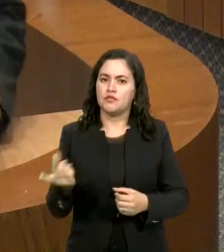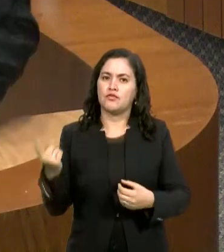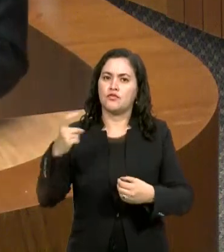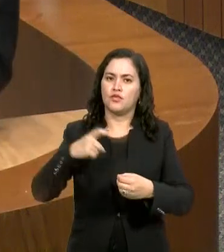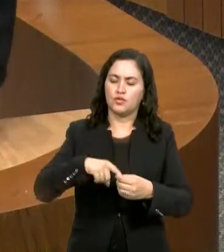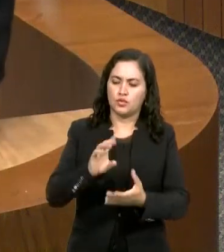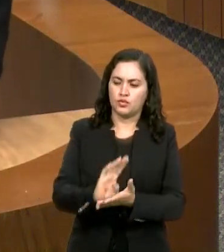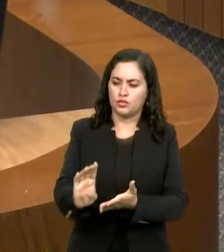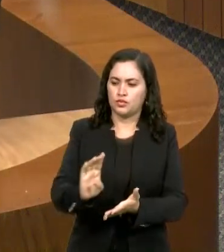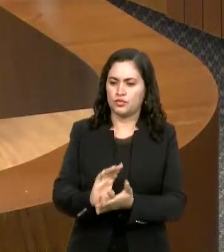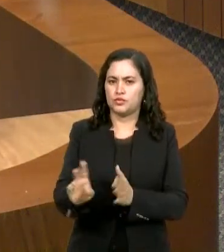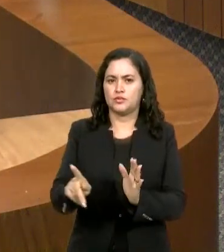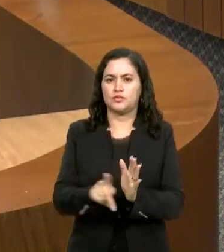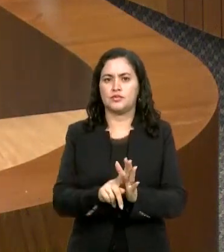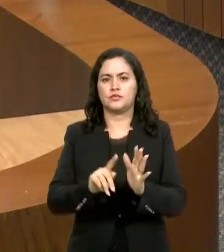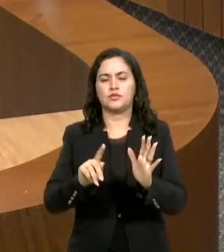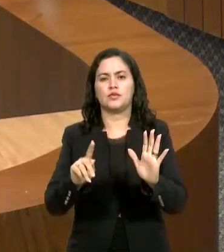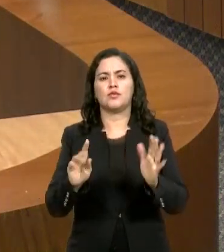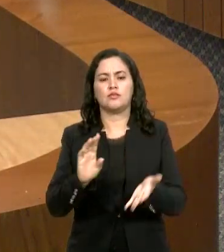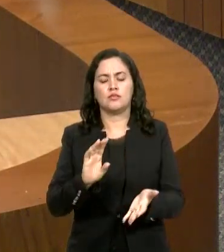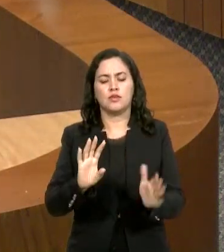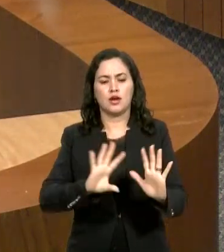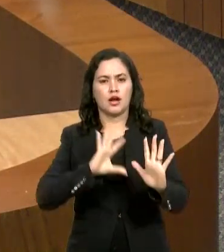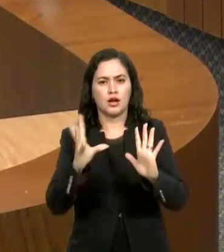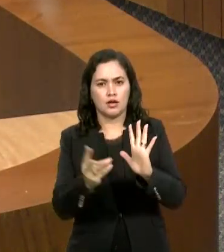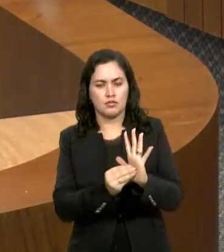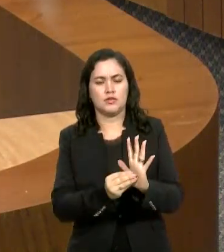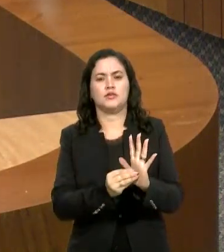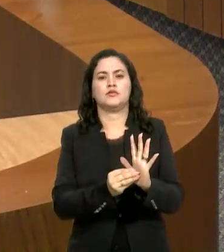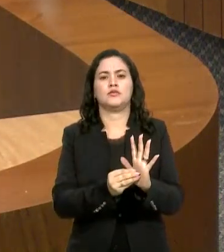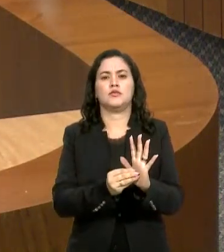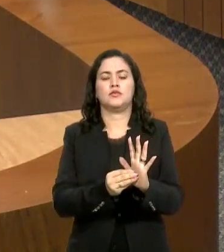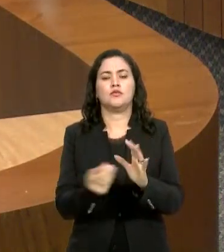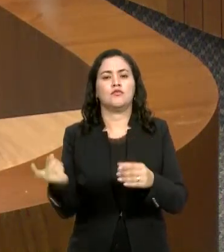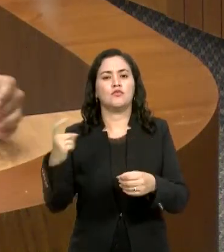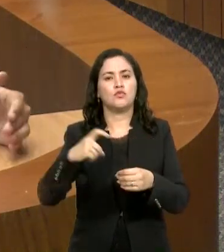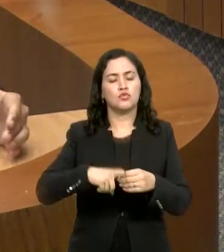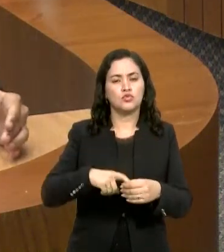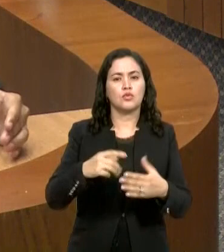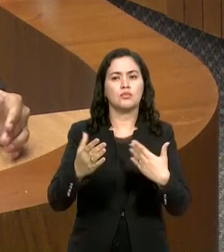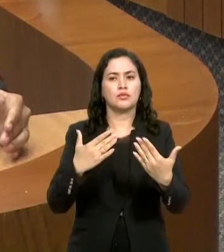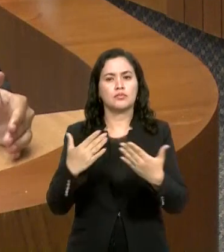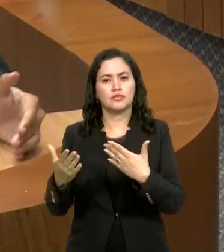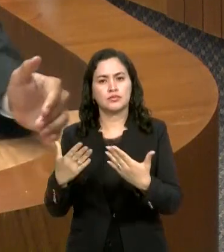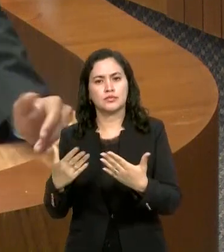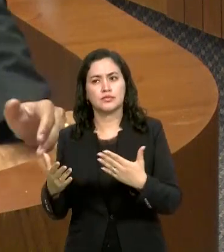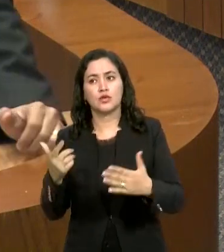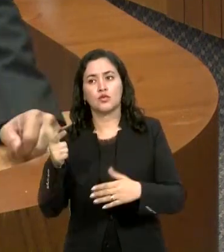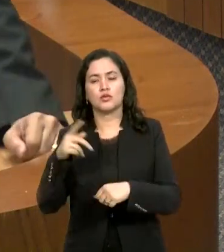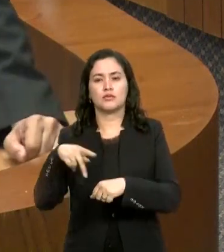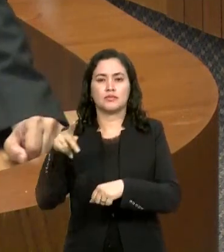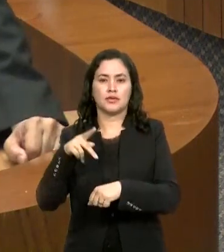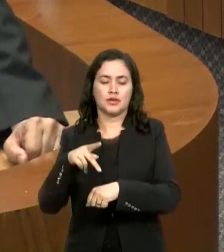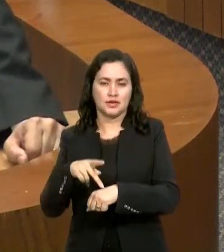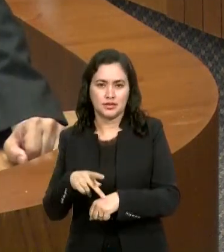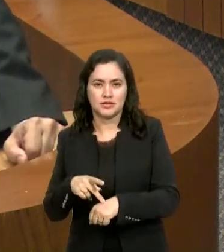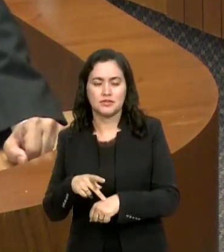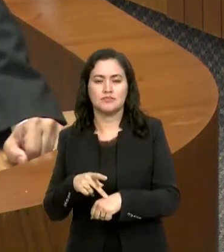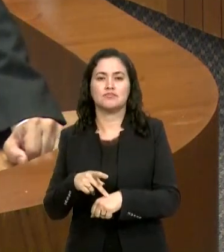dialogar com parceiros internacionais novamente. Noruega, Alemanha, Estados Unidos, todo mundo querendo dar dinheiro para o